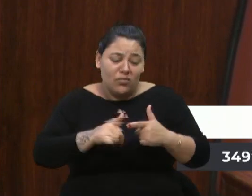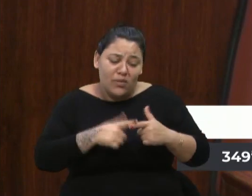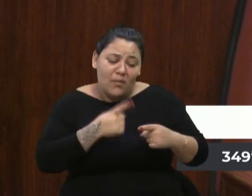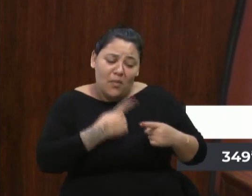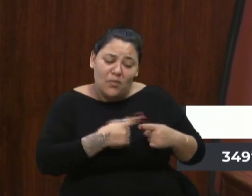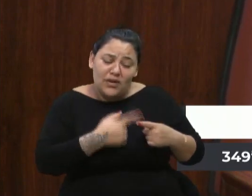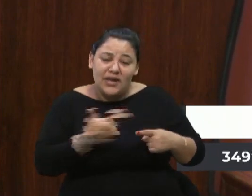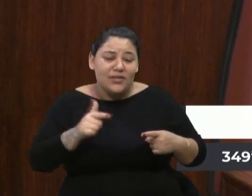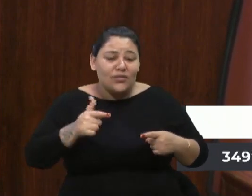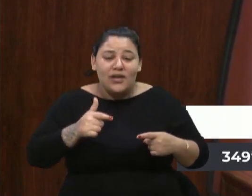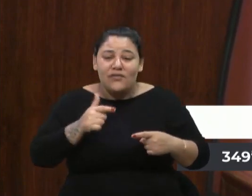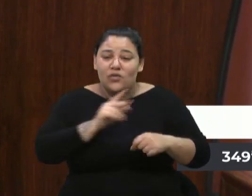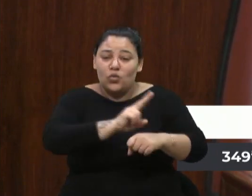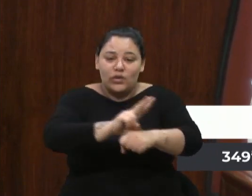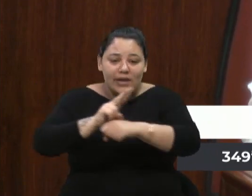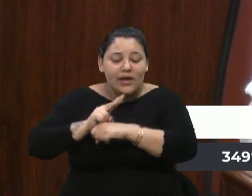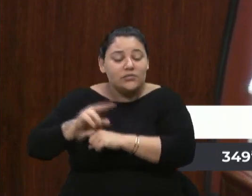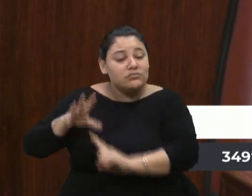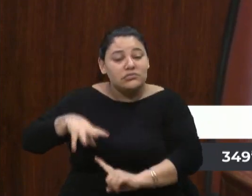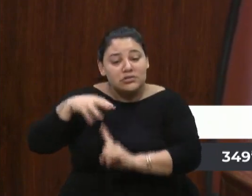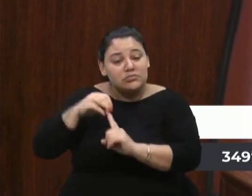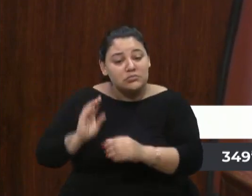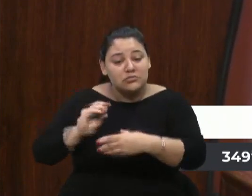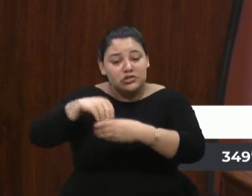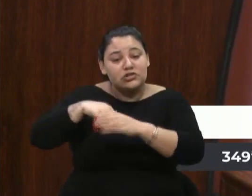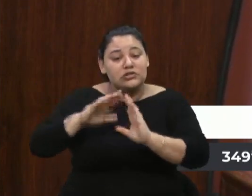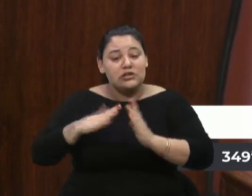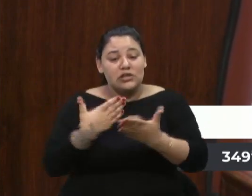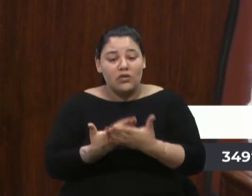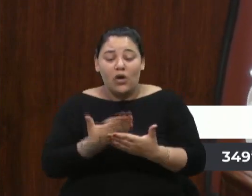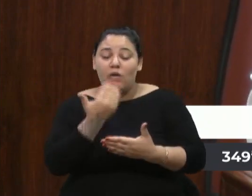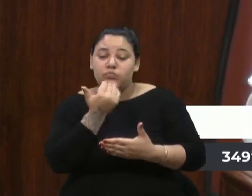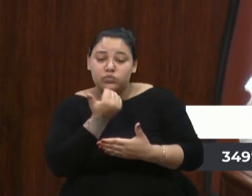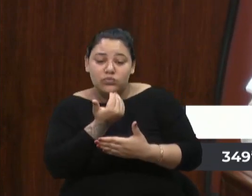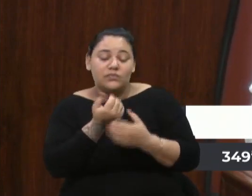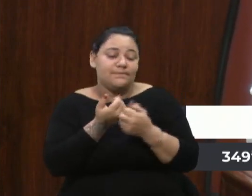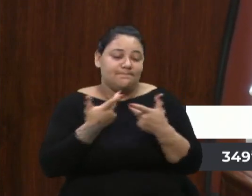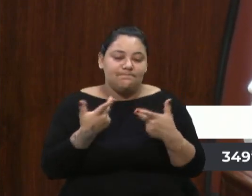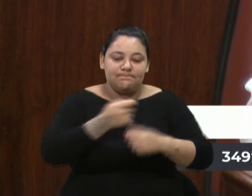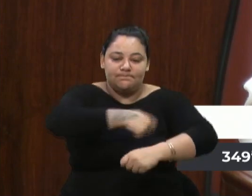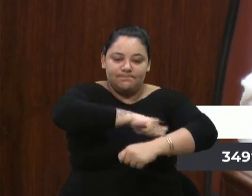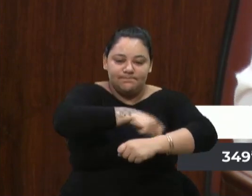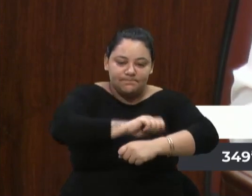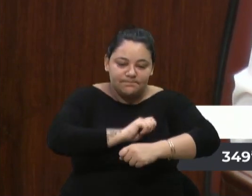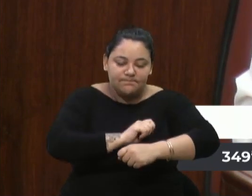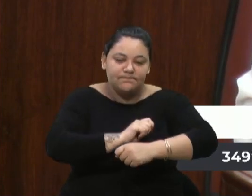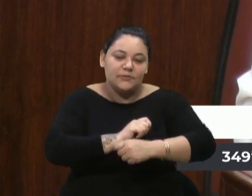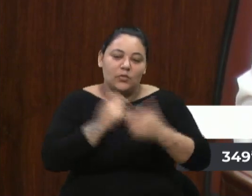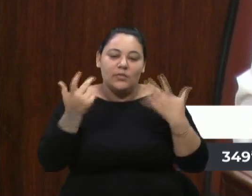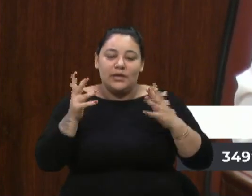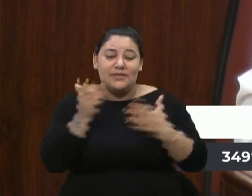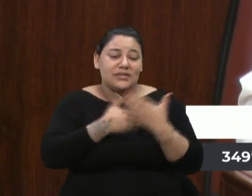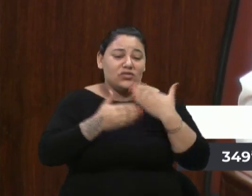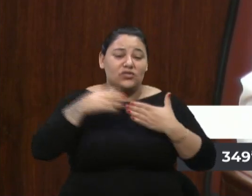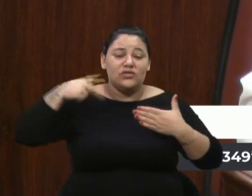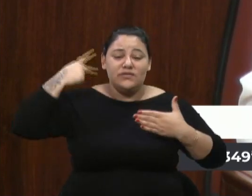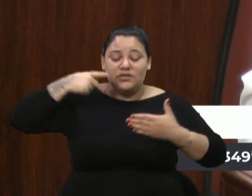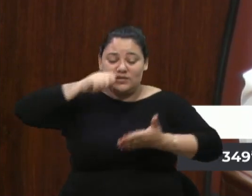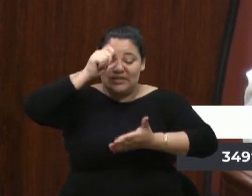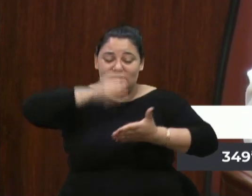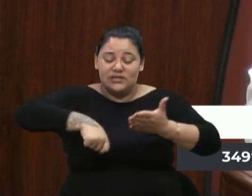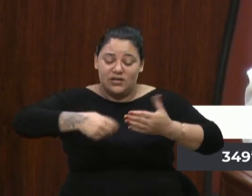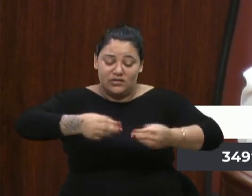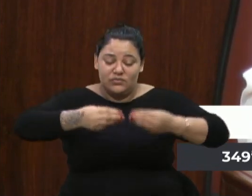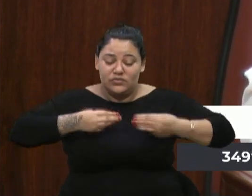inclusive na merenda escolar. Então, parabéns, vereador Felipe, vereadora Marisol e os demais que assinaram essa moção.